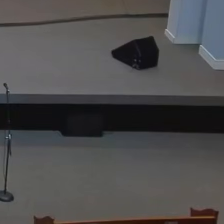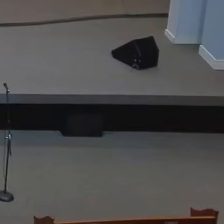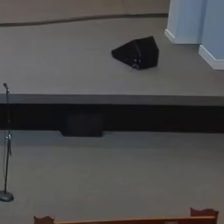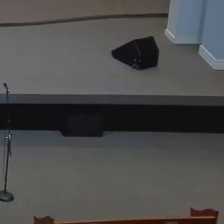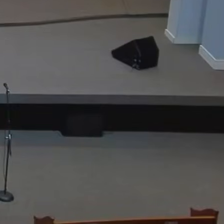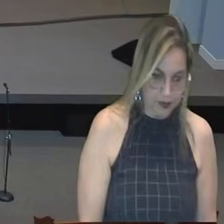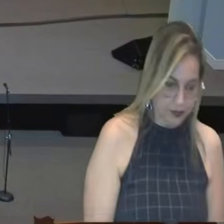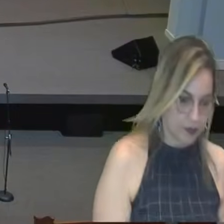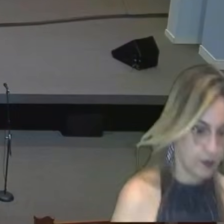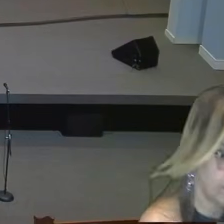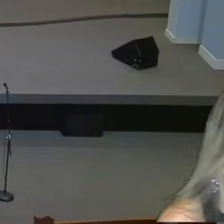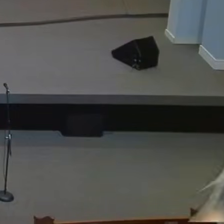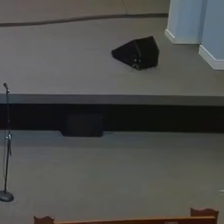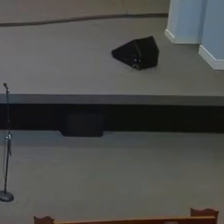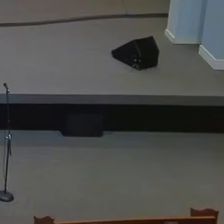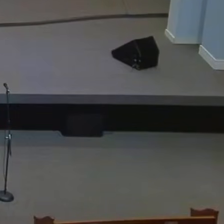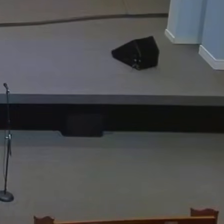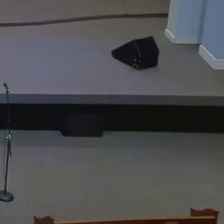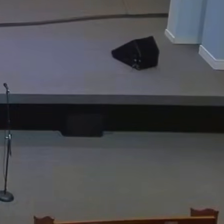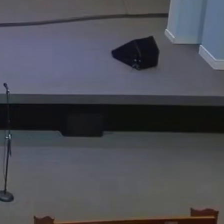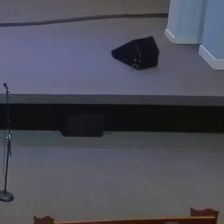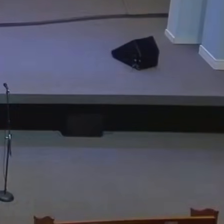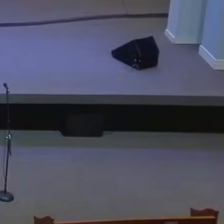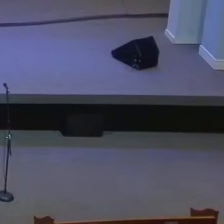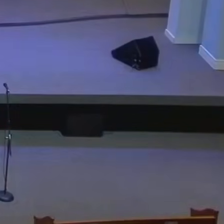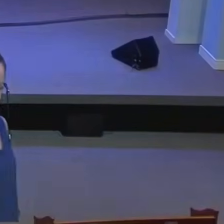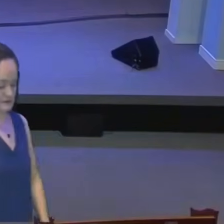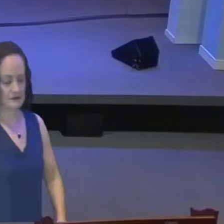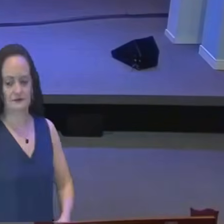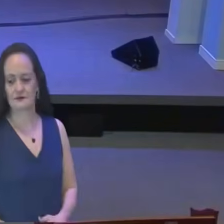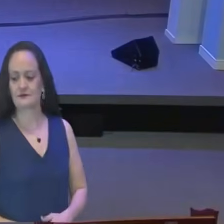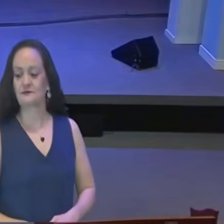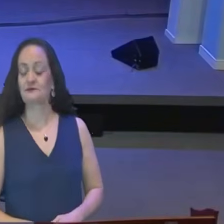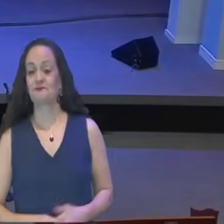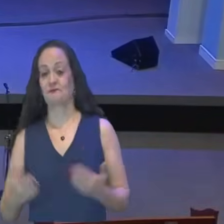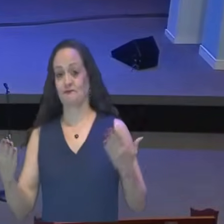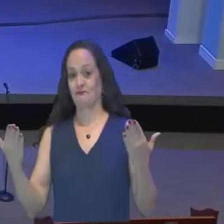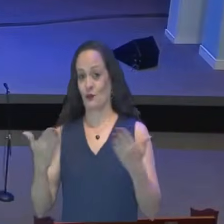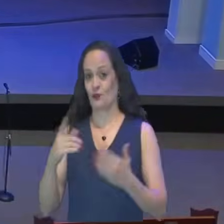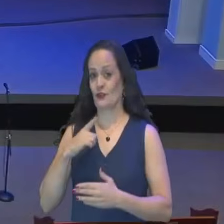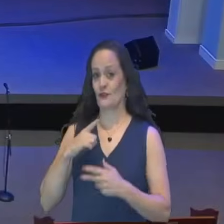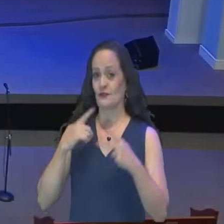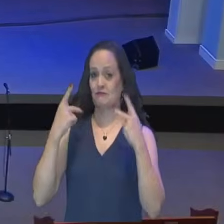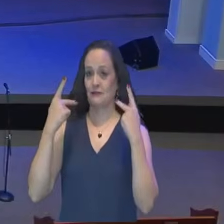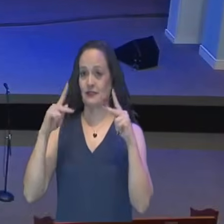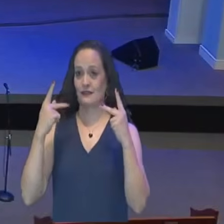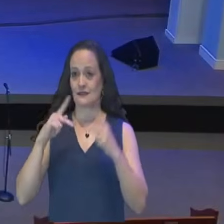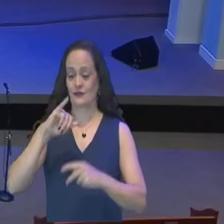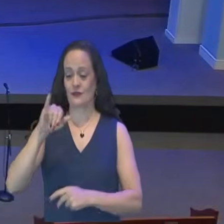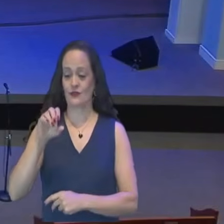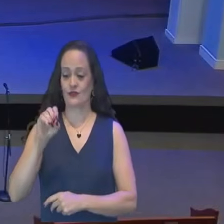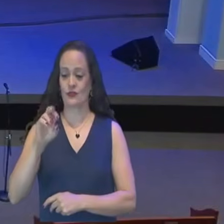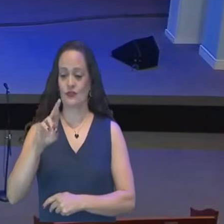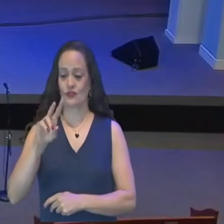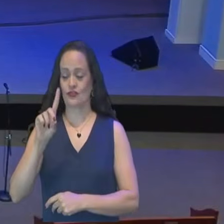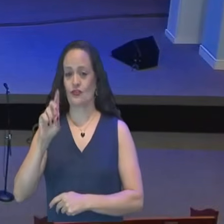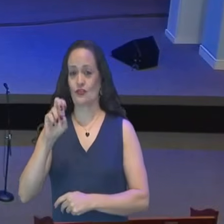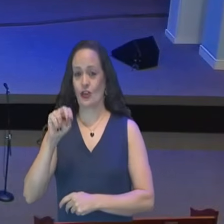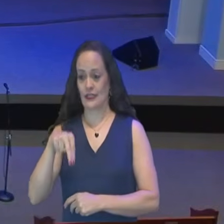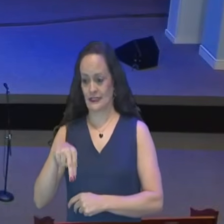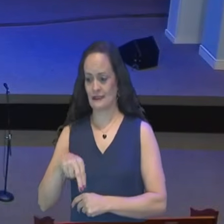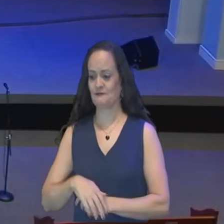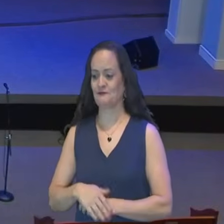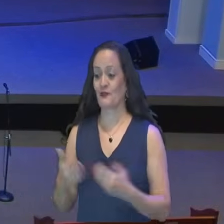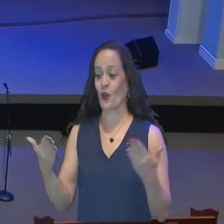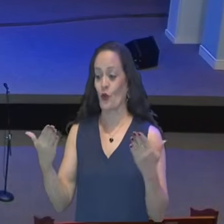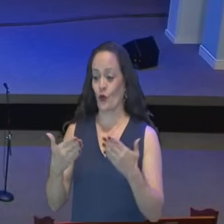Convidar o Jordan, que vem aqui, ele vai trazer a palavra do Senhor dessa noite para nós e dizer para a igreja que hoje